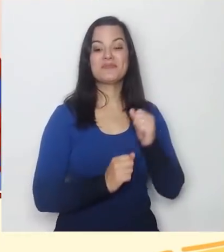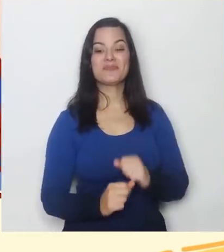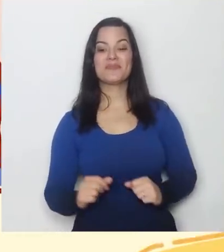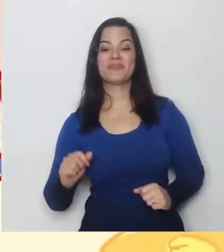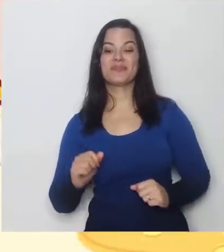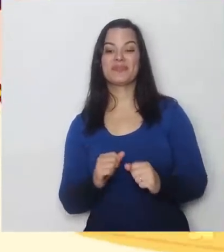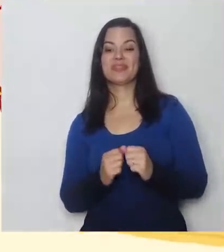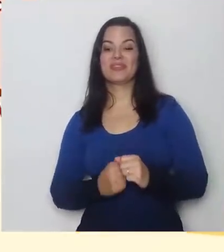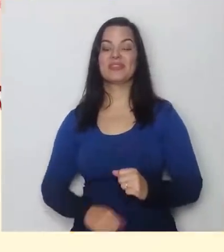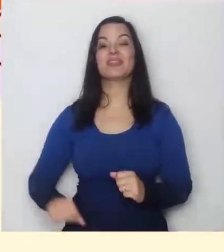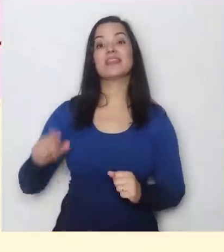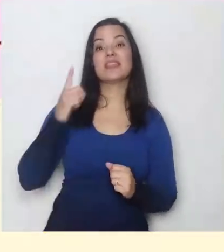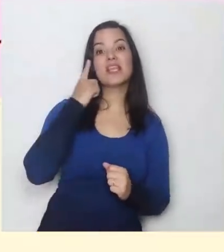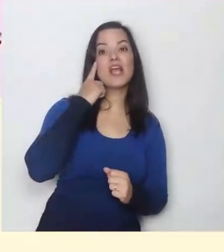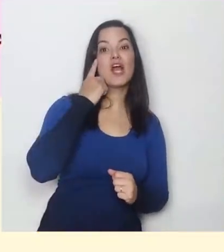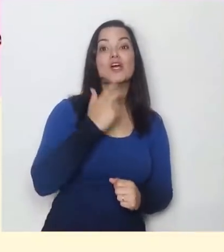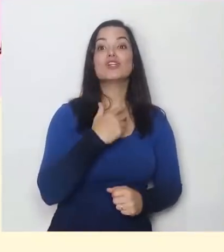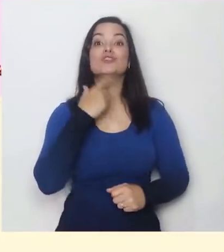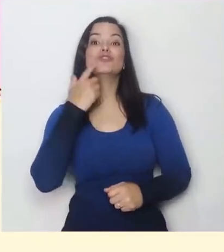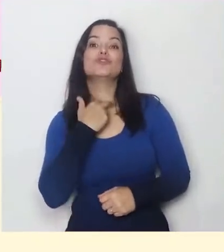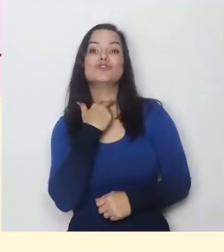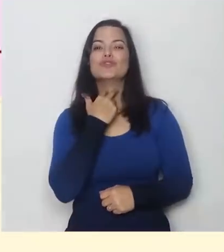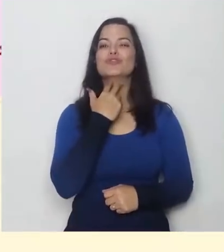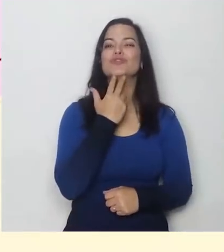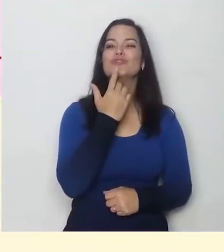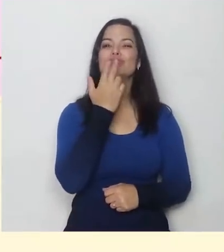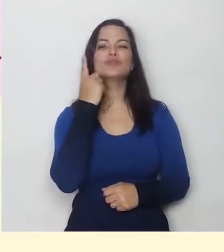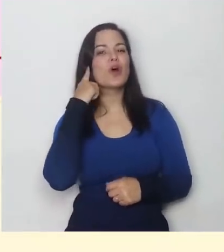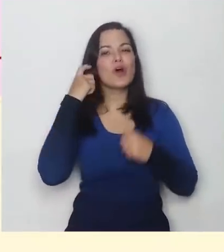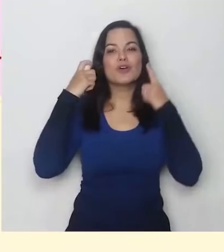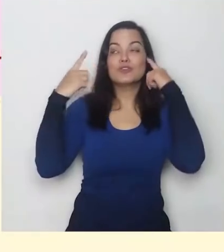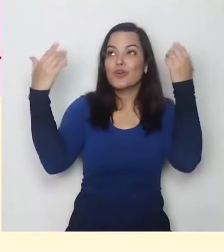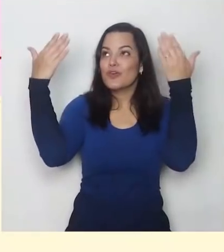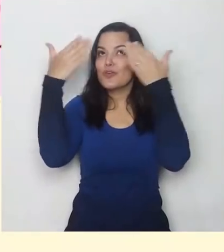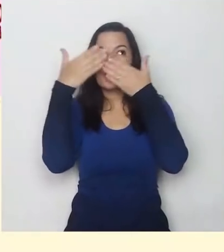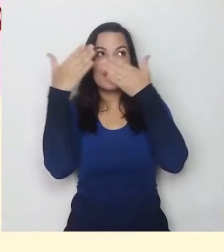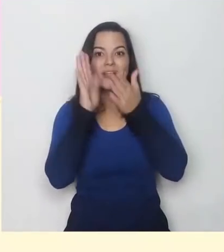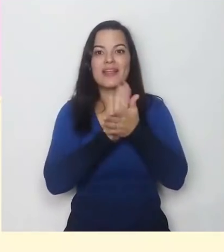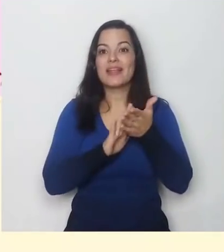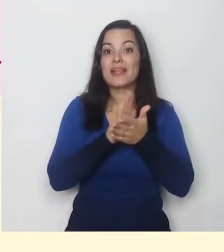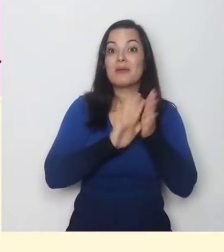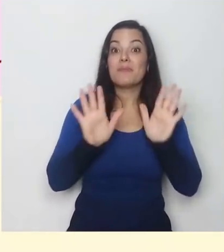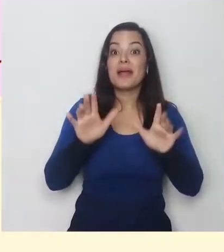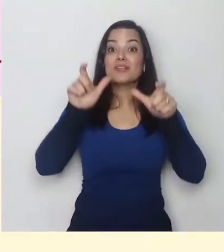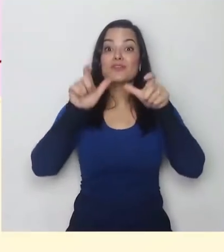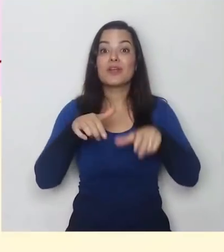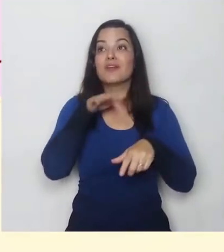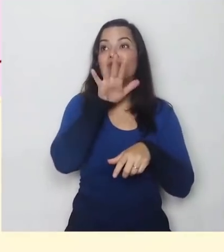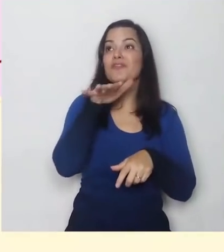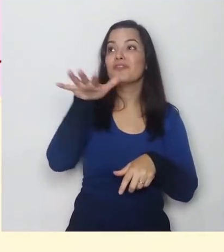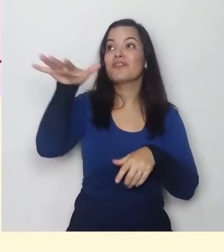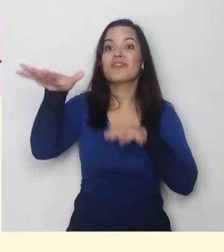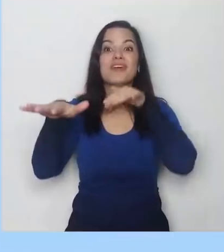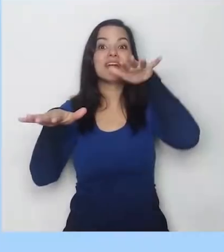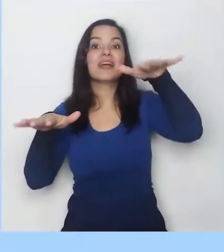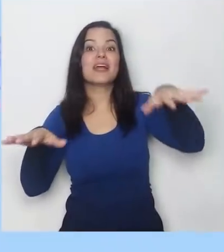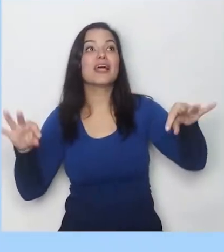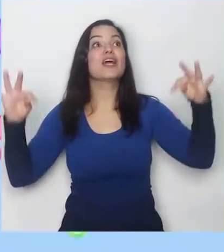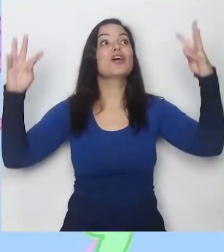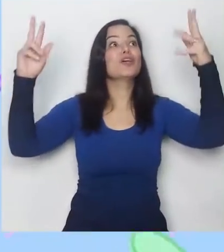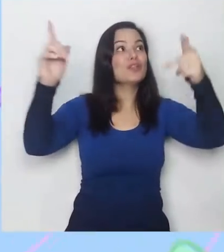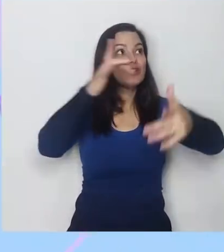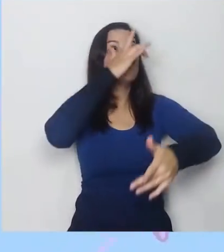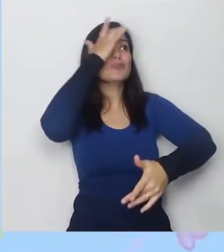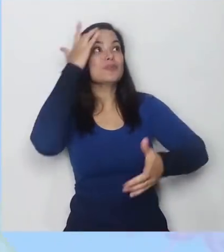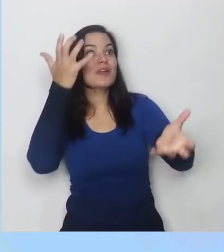O som que sai da boca não dá pra gente ver, mas pra onde ele vai, todo mundo quer saber.